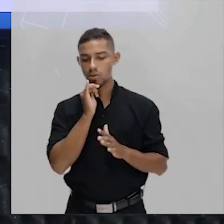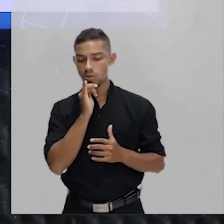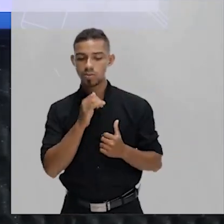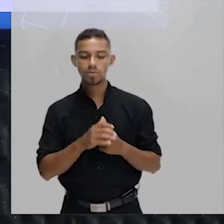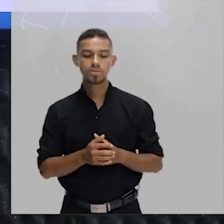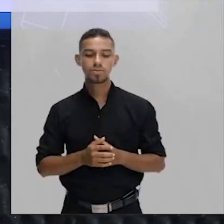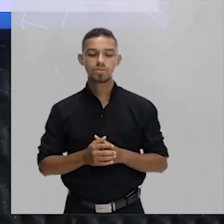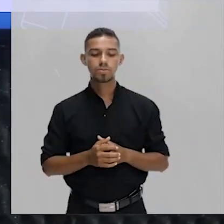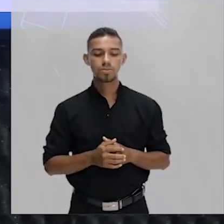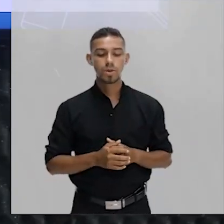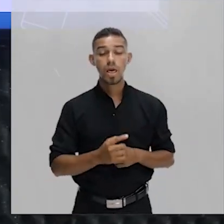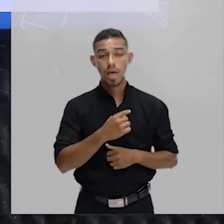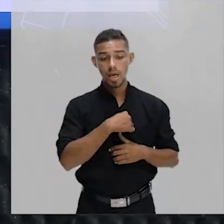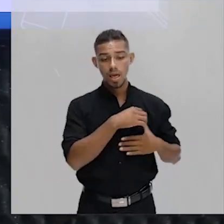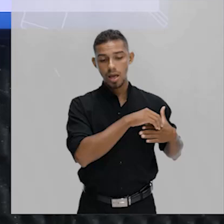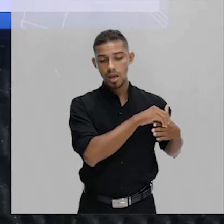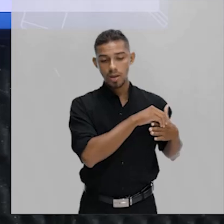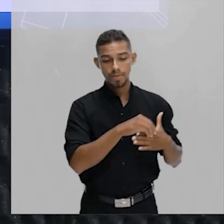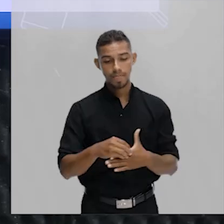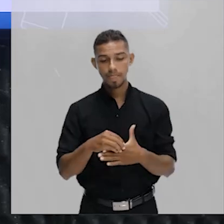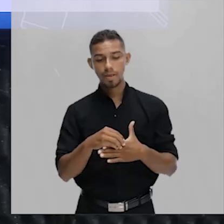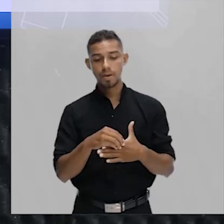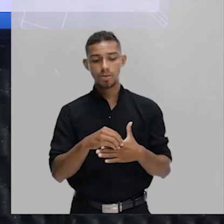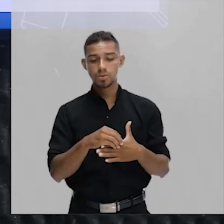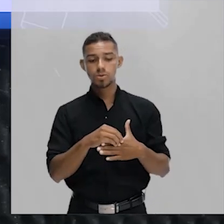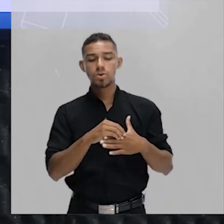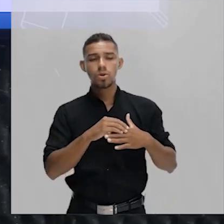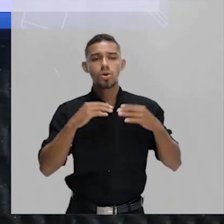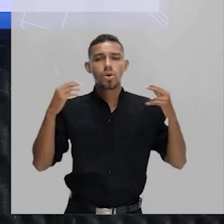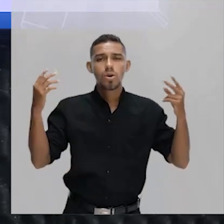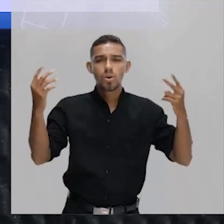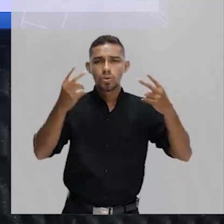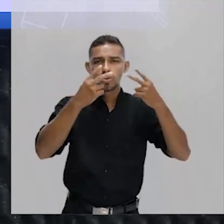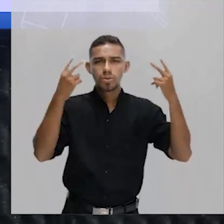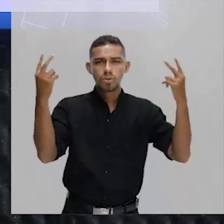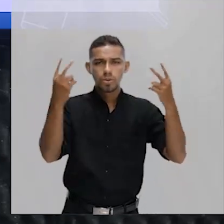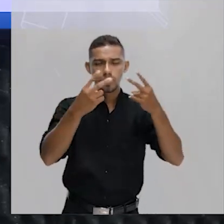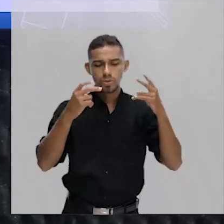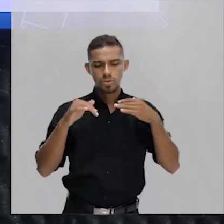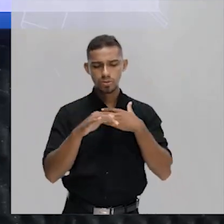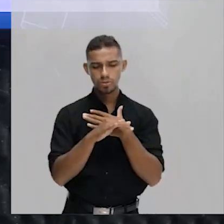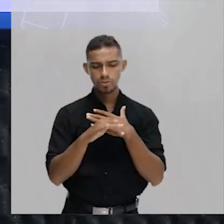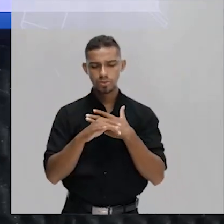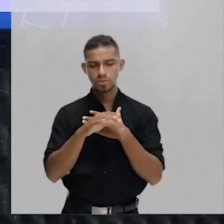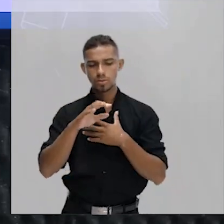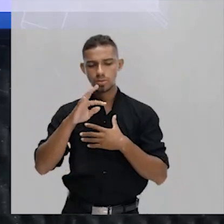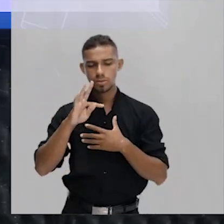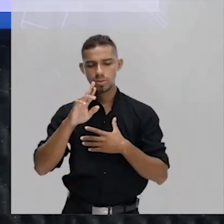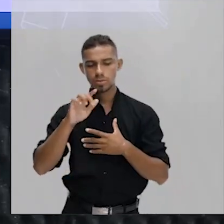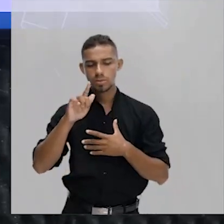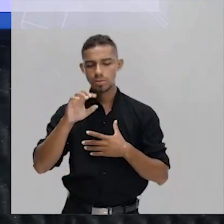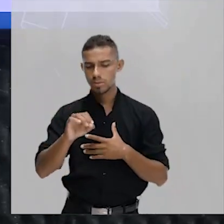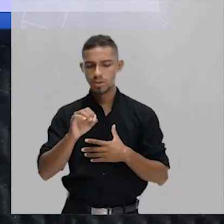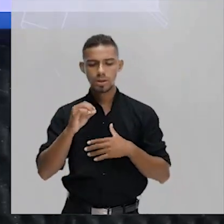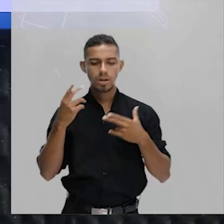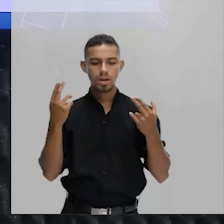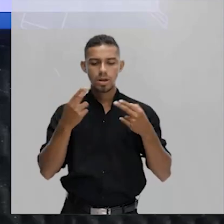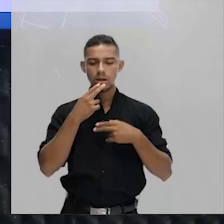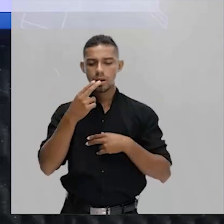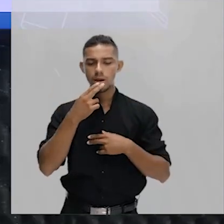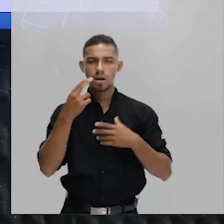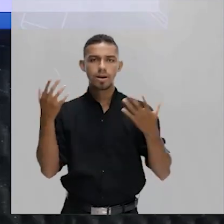outro sentido. Eu trago a fumaça dessa cidade. No caso aí de tragar, né, relacionado à fumaça,